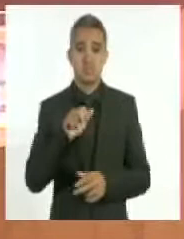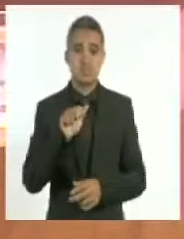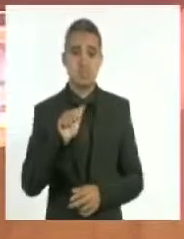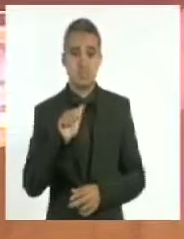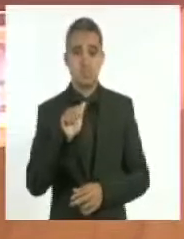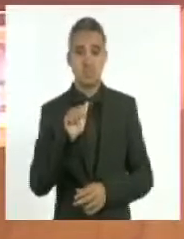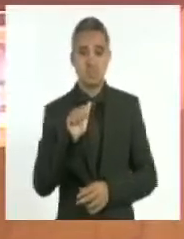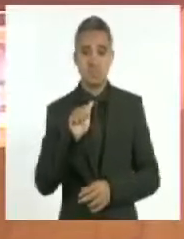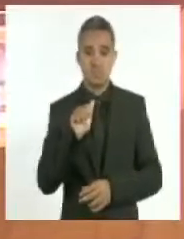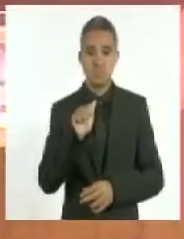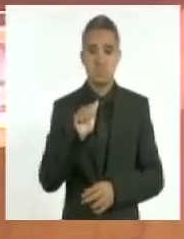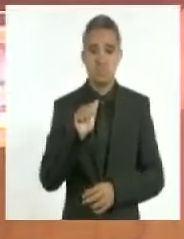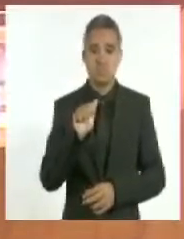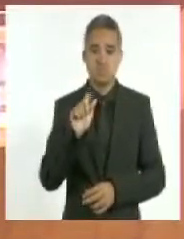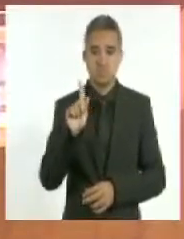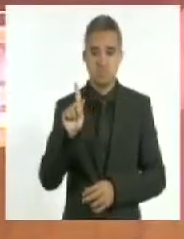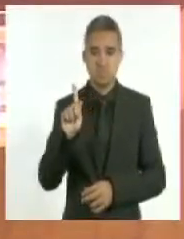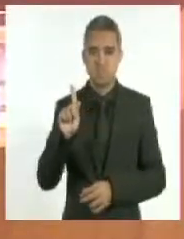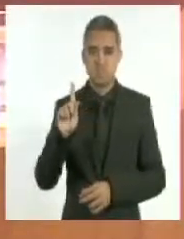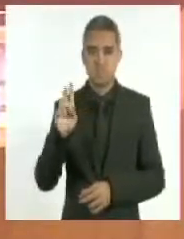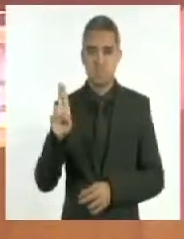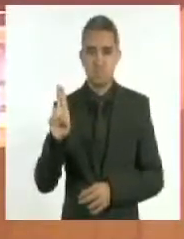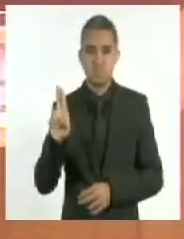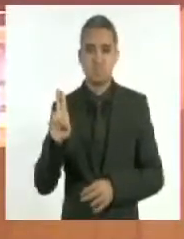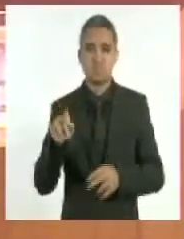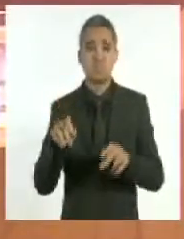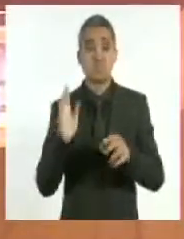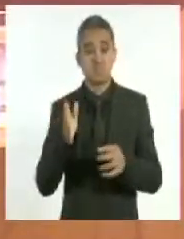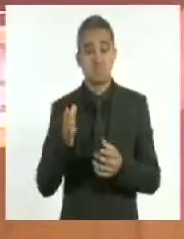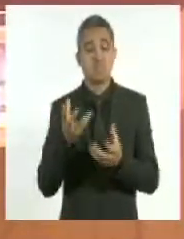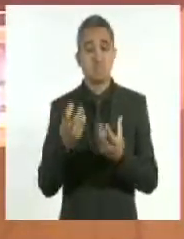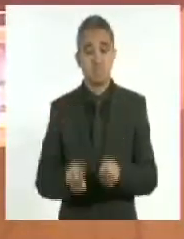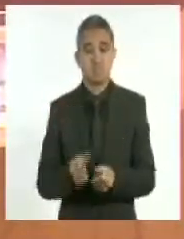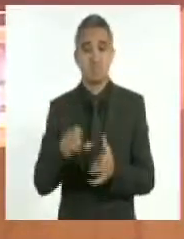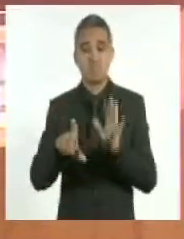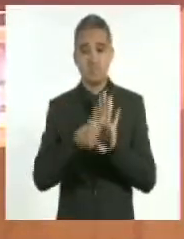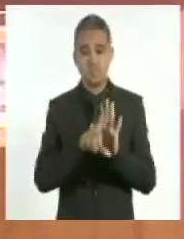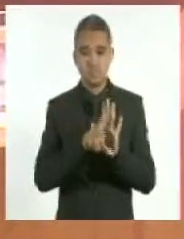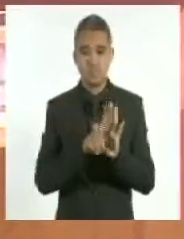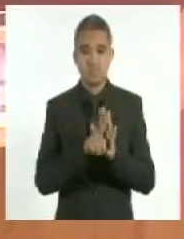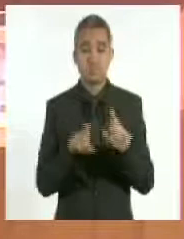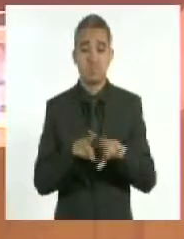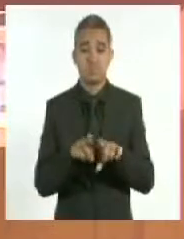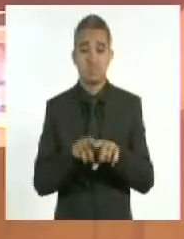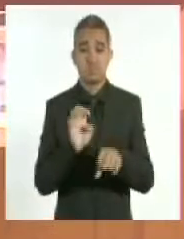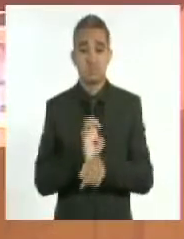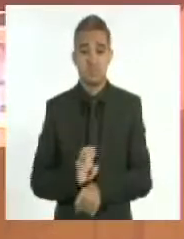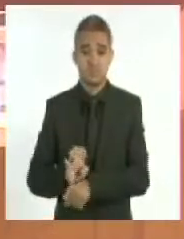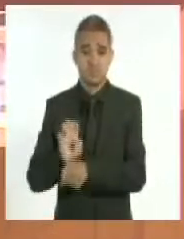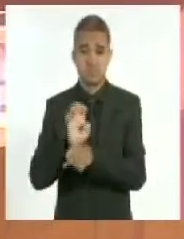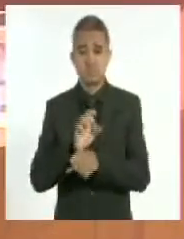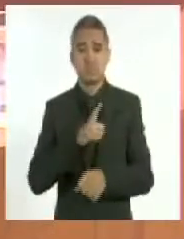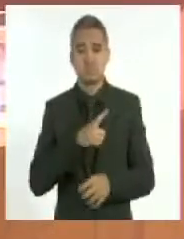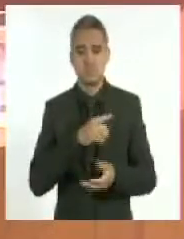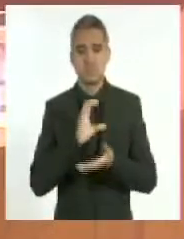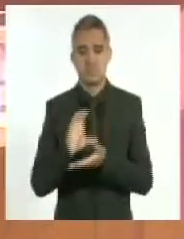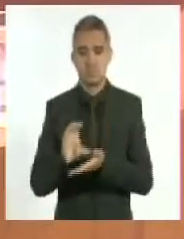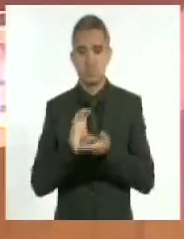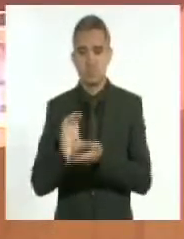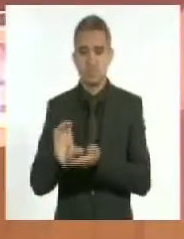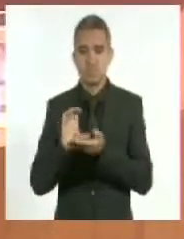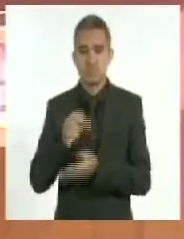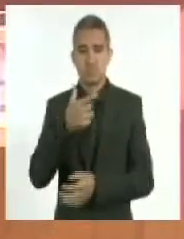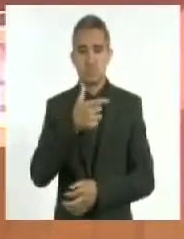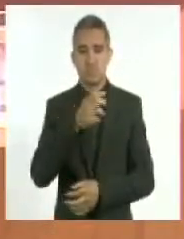da República são favoráveis à constitucionalidade dessa lei. E esses estados vêm recebendo essa taxa desde 2011. O estado do